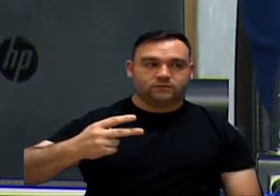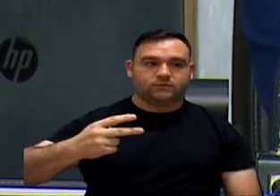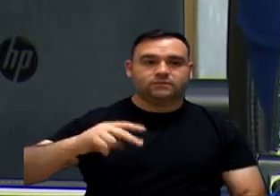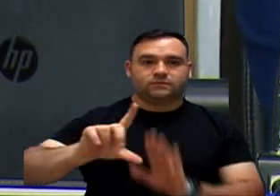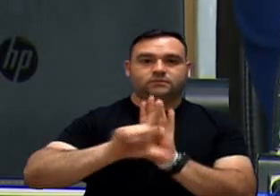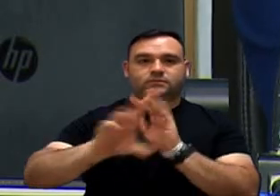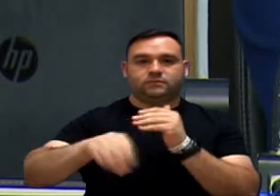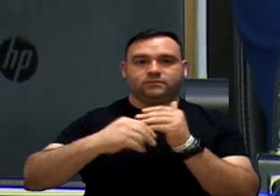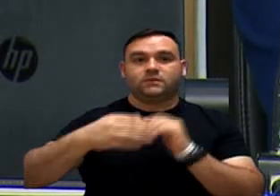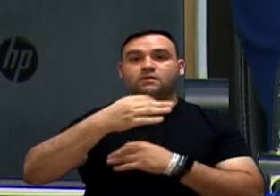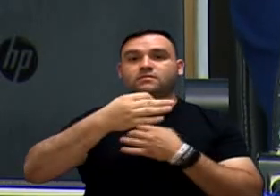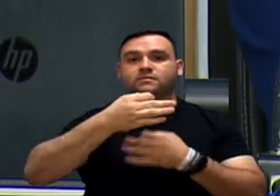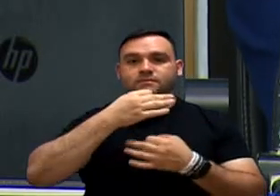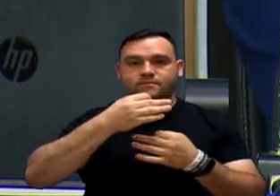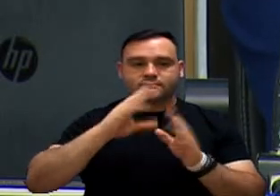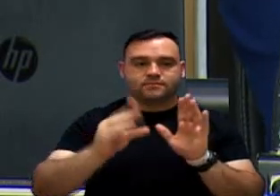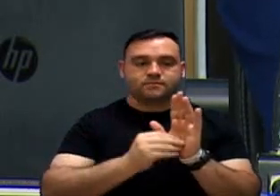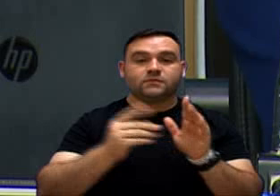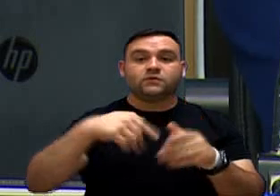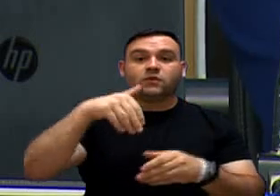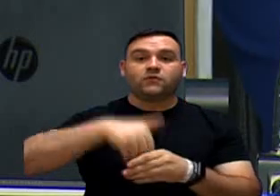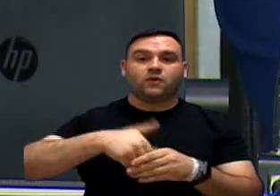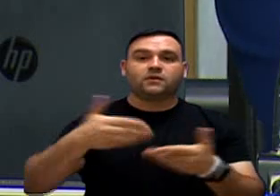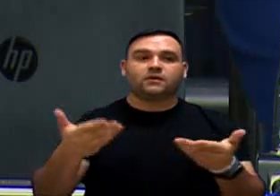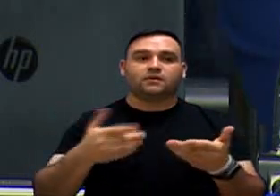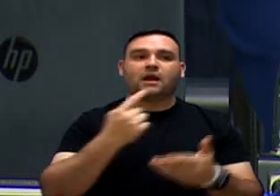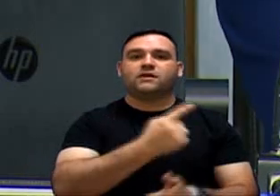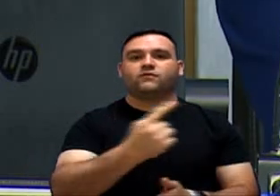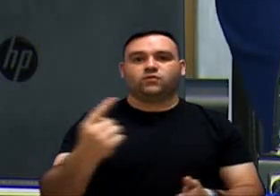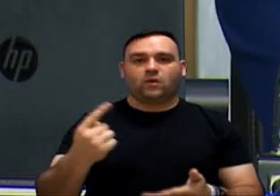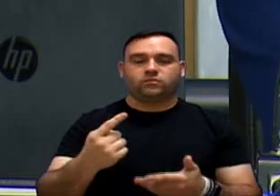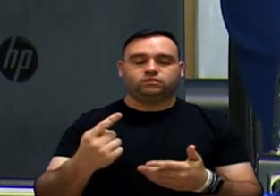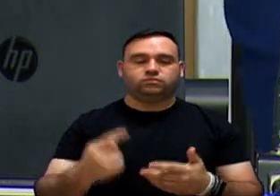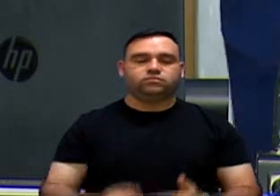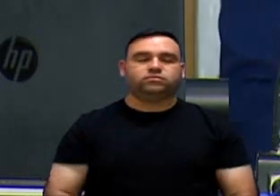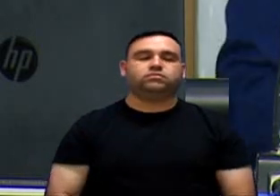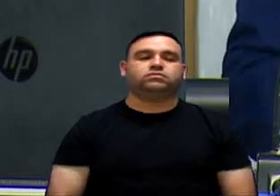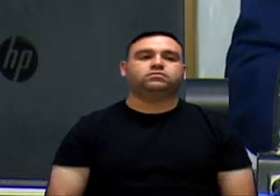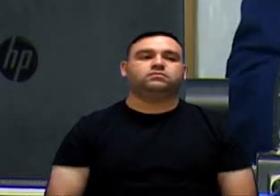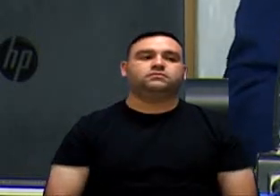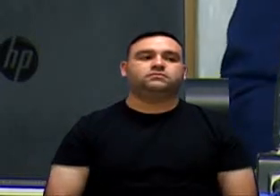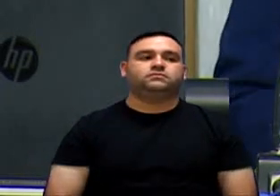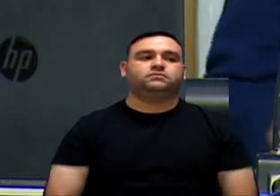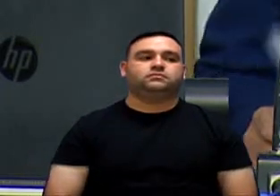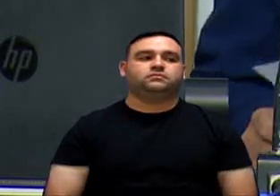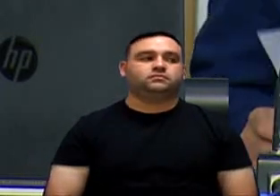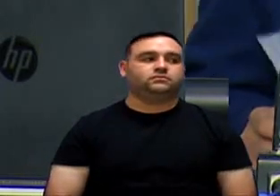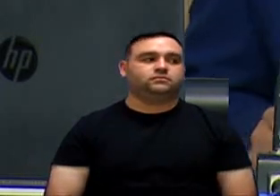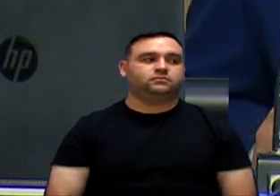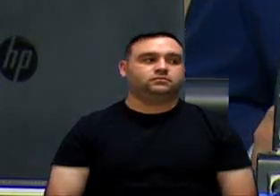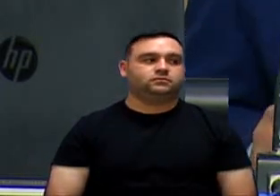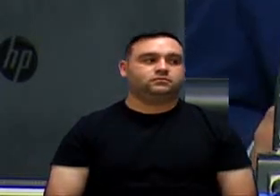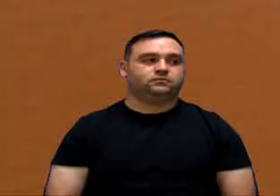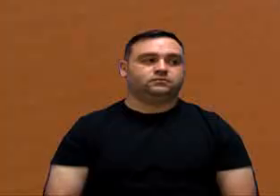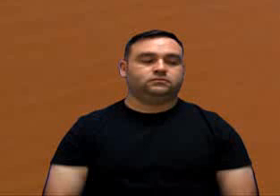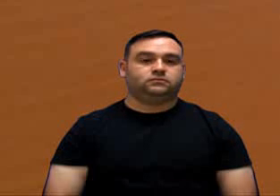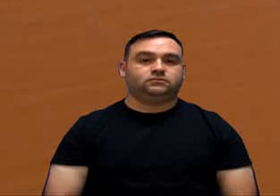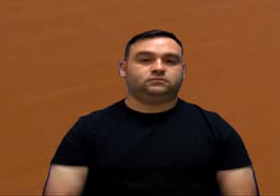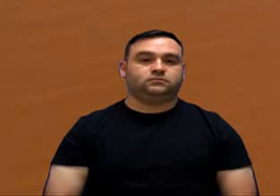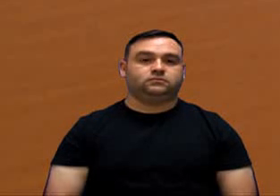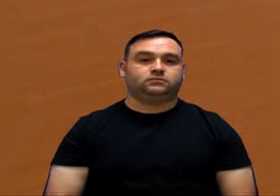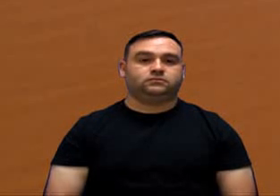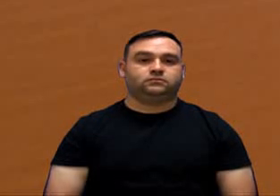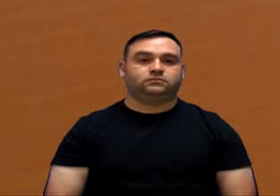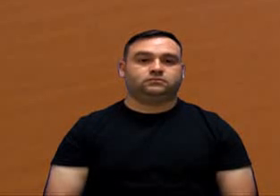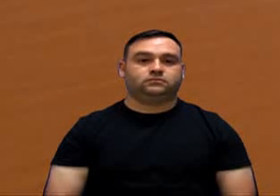a segunda emenda, ao parecer. A gente faz a votação daí individual, né, líder? Já botou